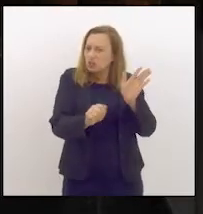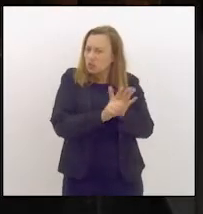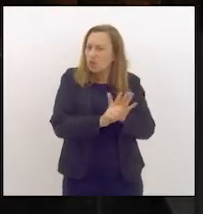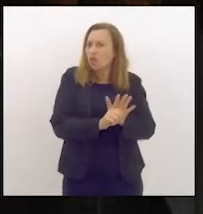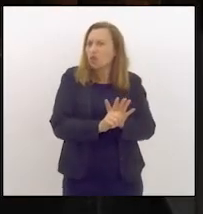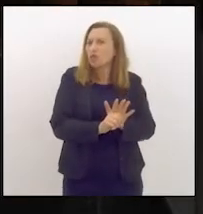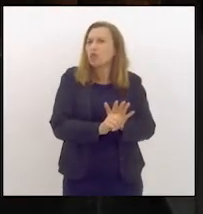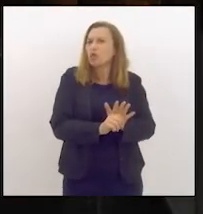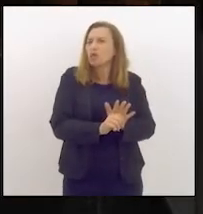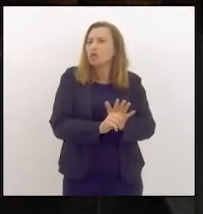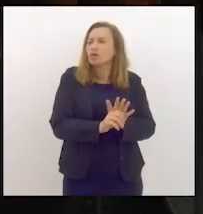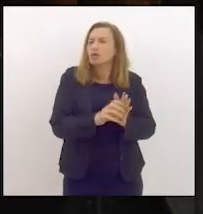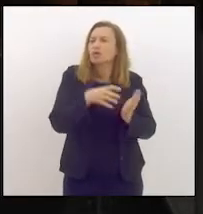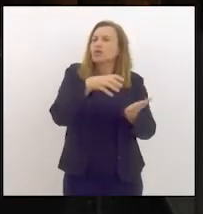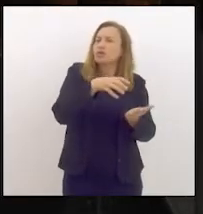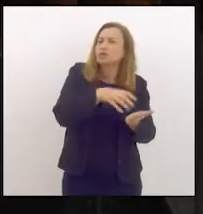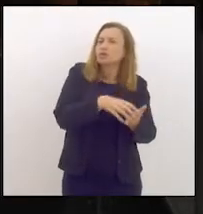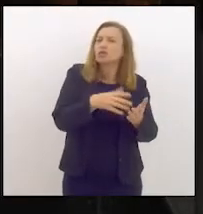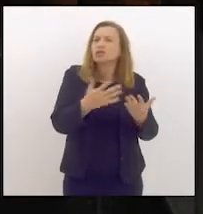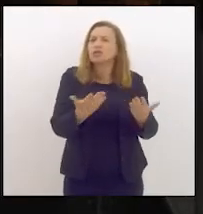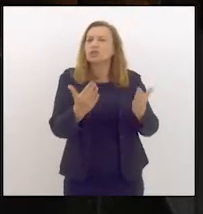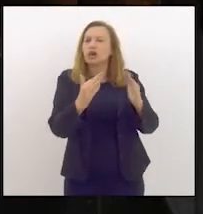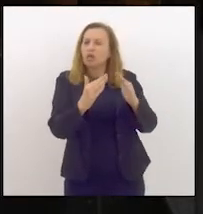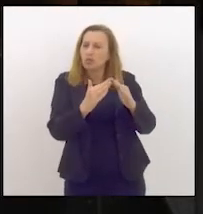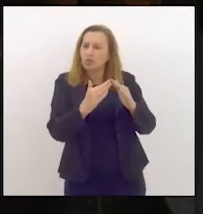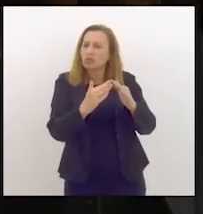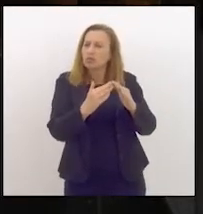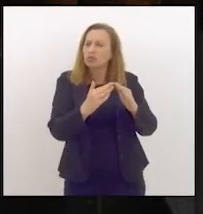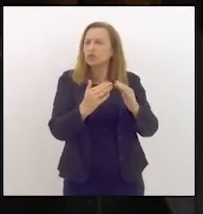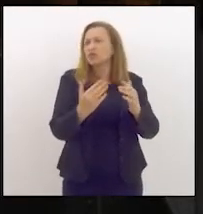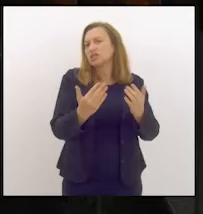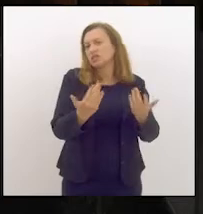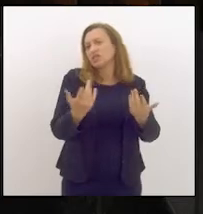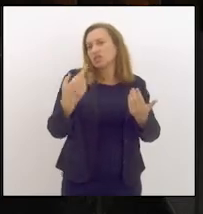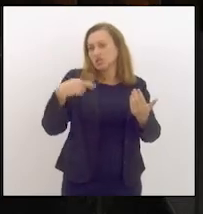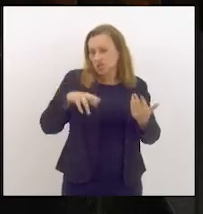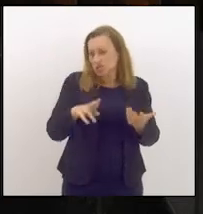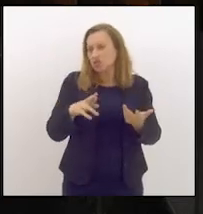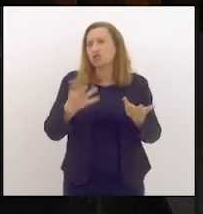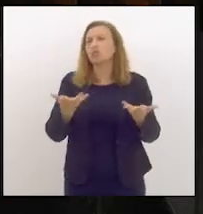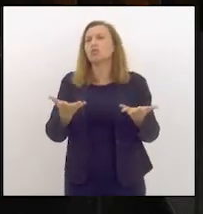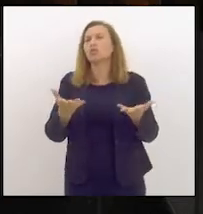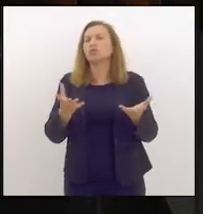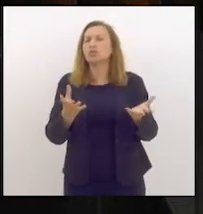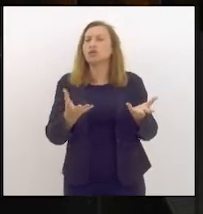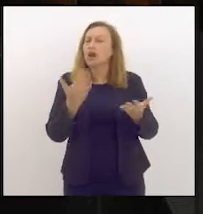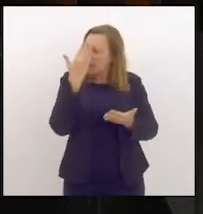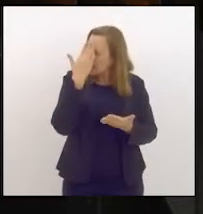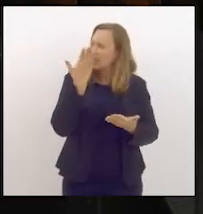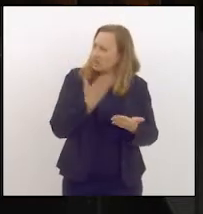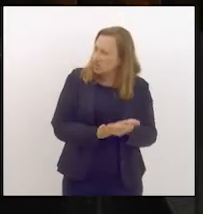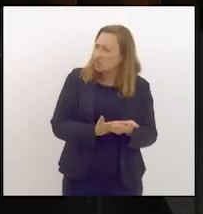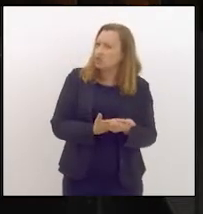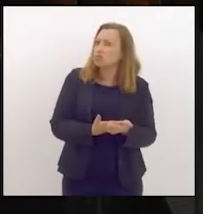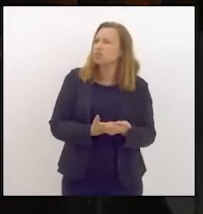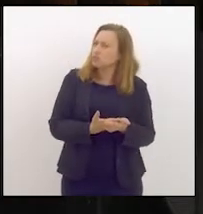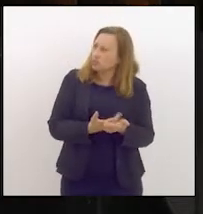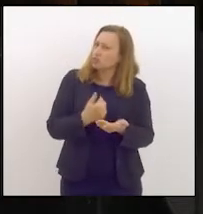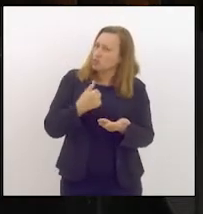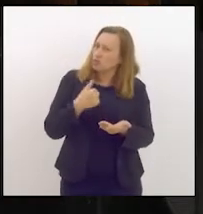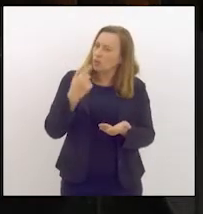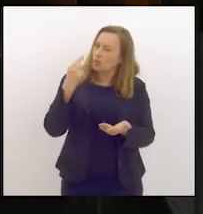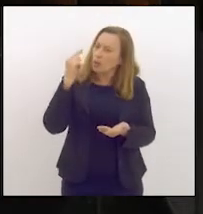centros que algumas igrejas algumas religiões mantém as comunidades terapêuticas quero crer que o senhor Marcelo freixo